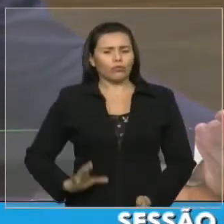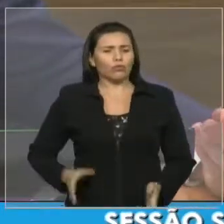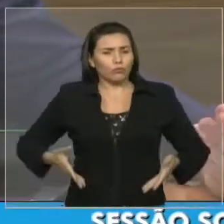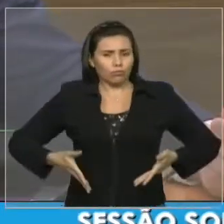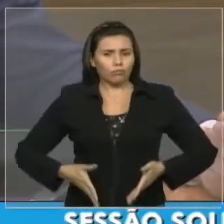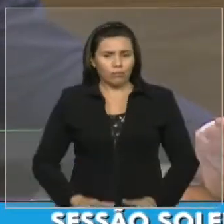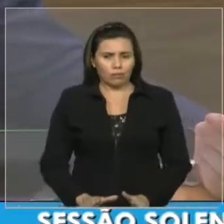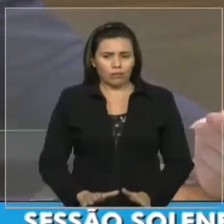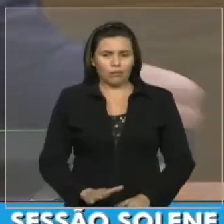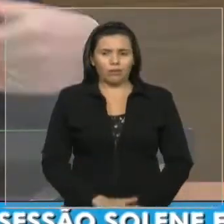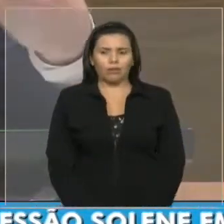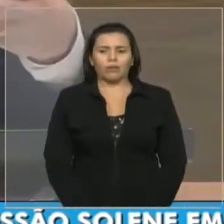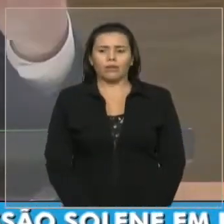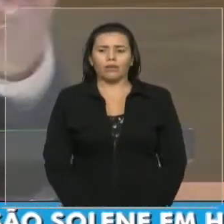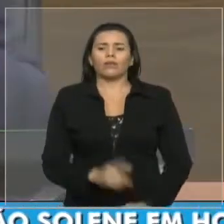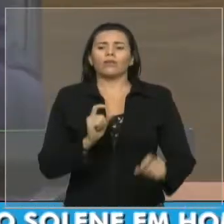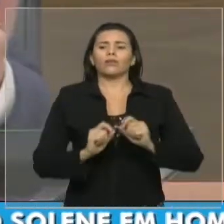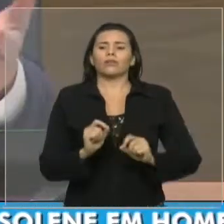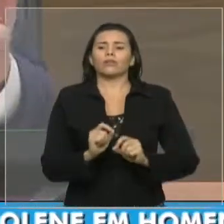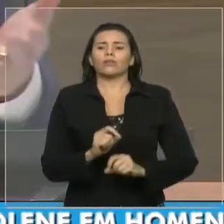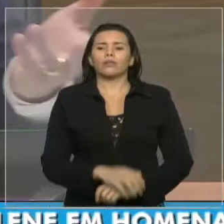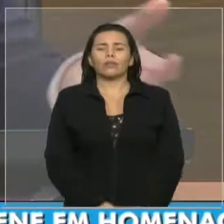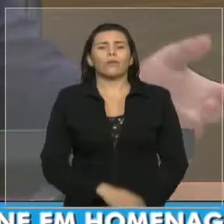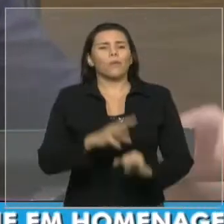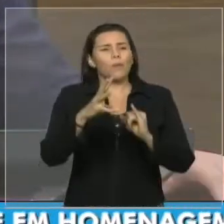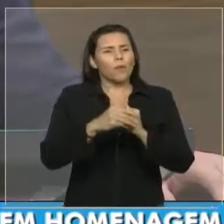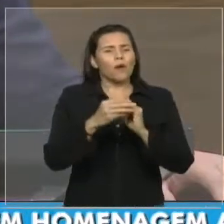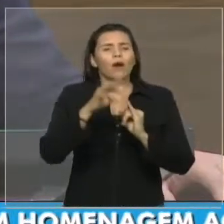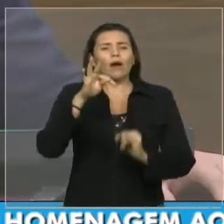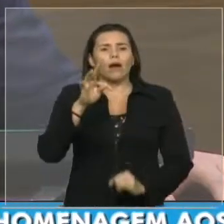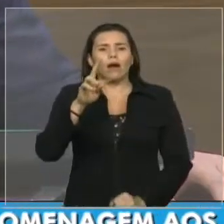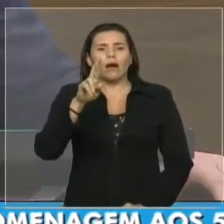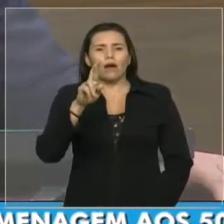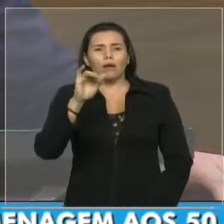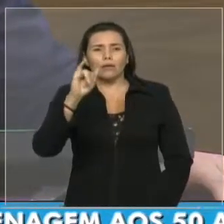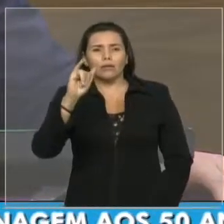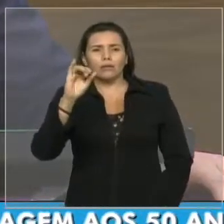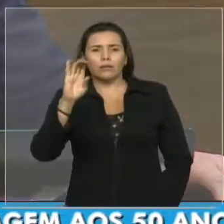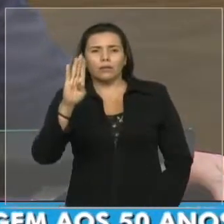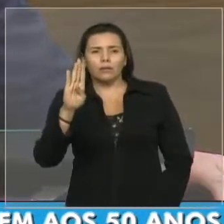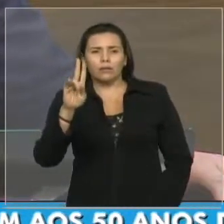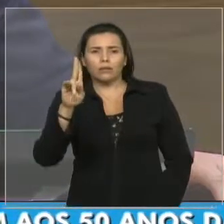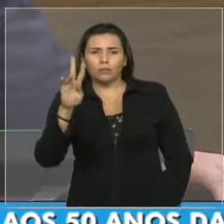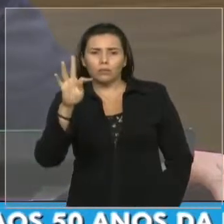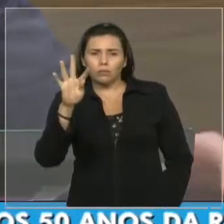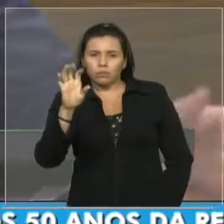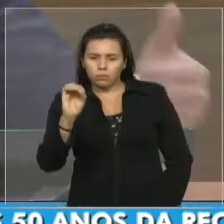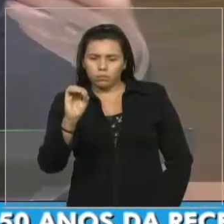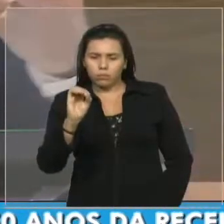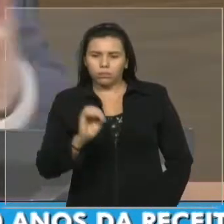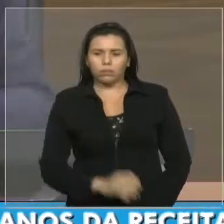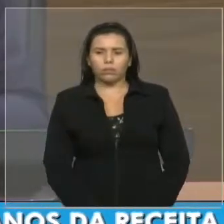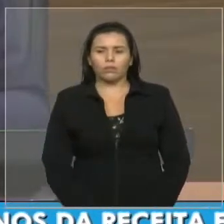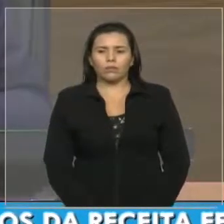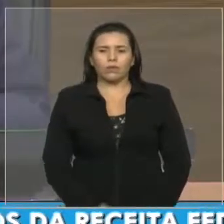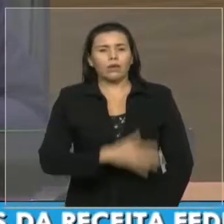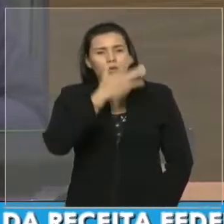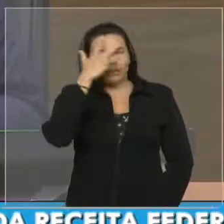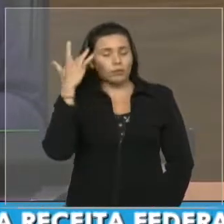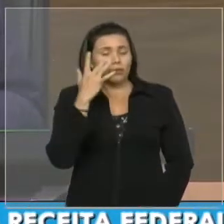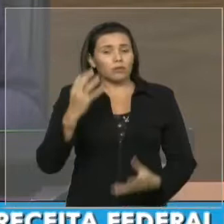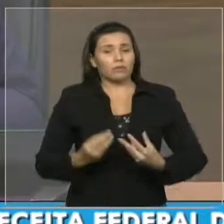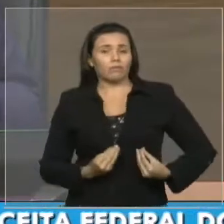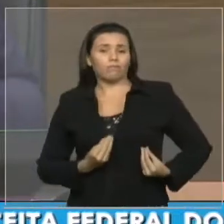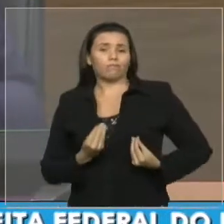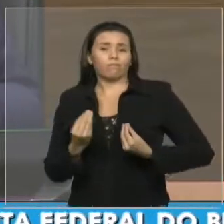a origem ali do que se chamava de tributo, embora muito diferente do que seja hoje, as pessoas presenteando os líderes